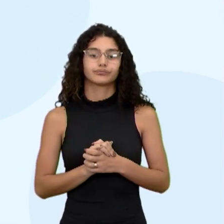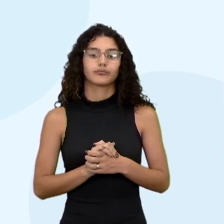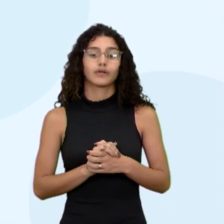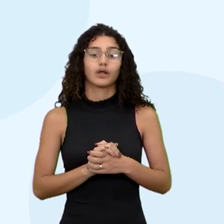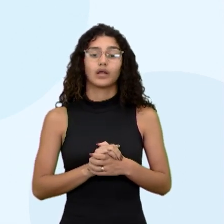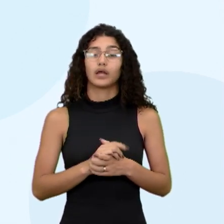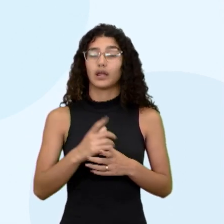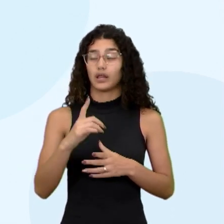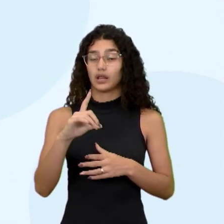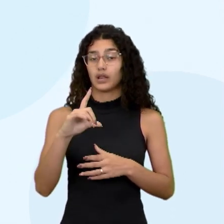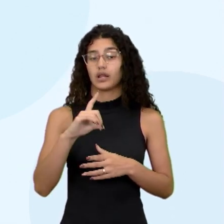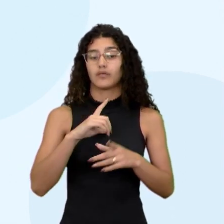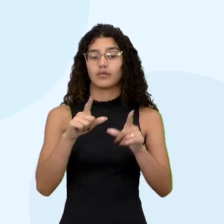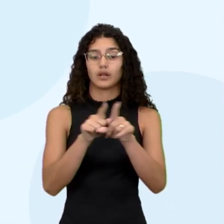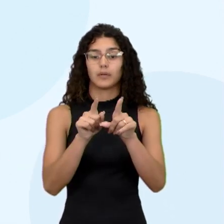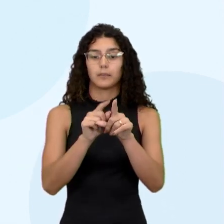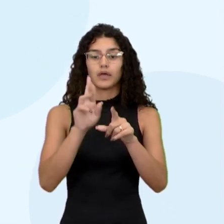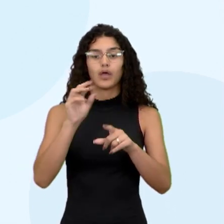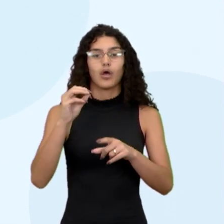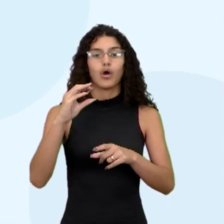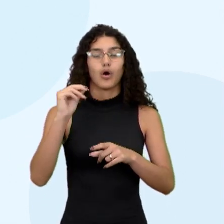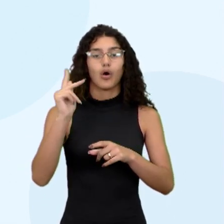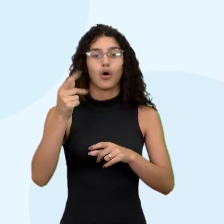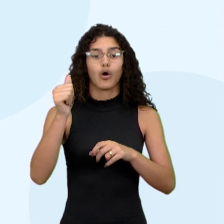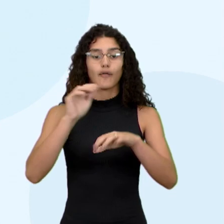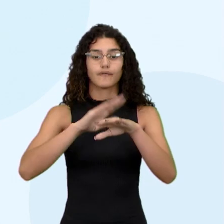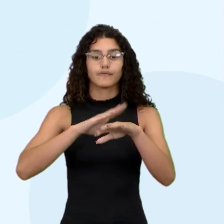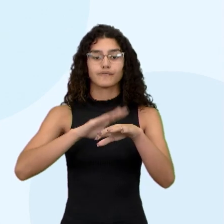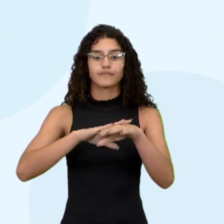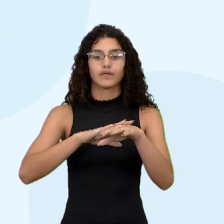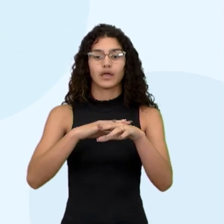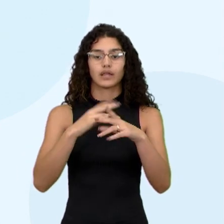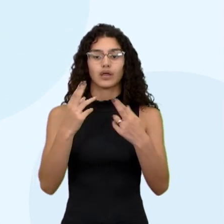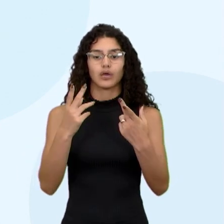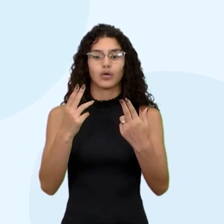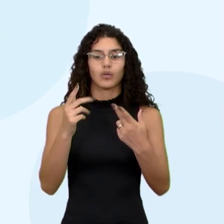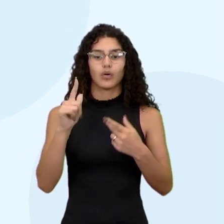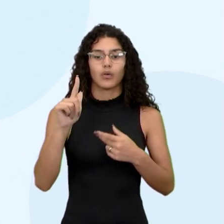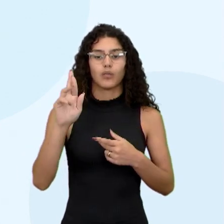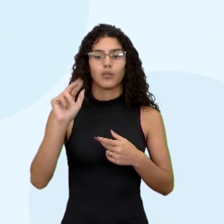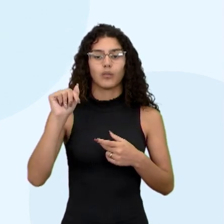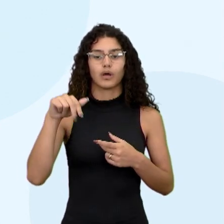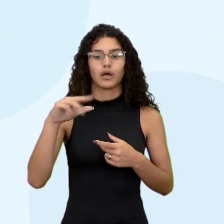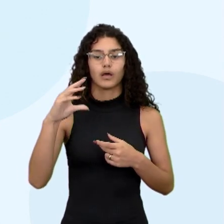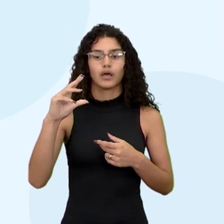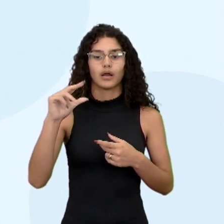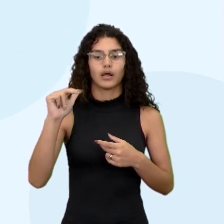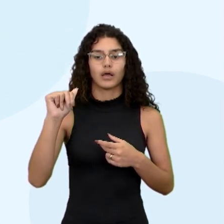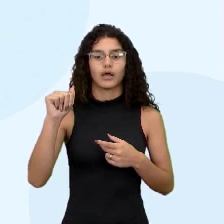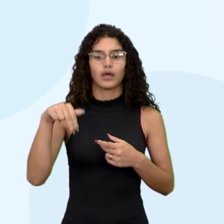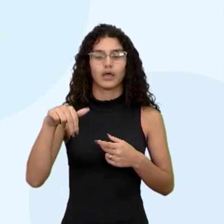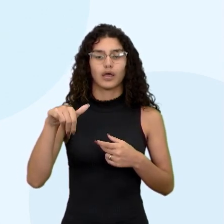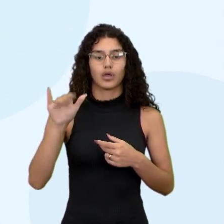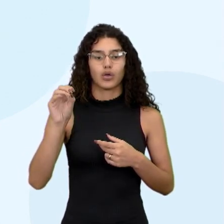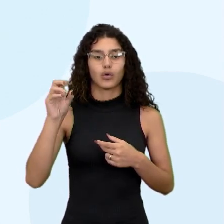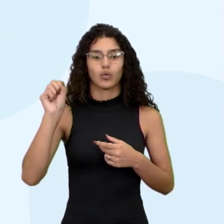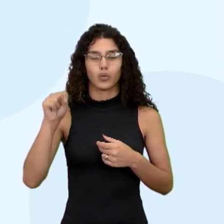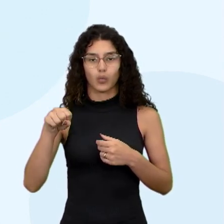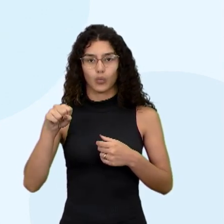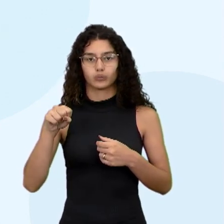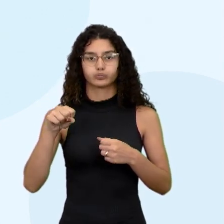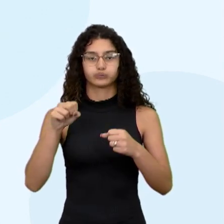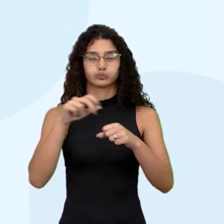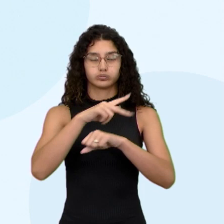São dessa época rochas com as que se formam, por exemplo, o Grand Canyon, no Colorado, lá nos Estados Unidos. Foi uma fase